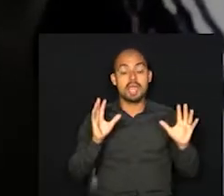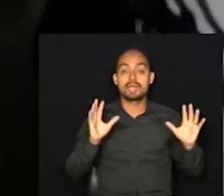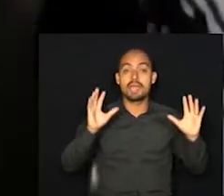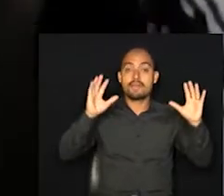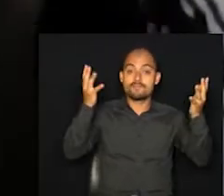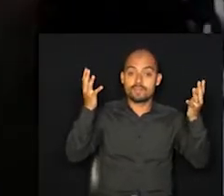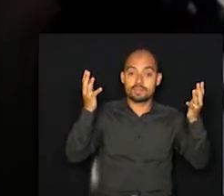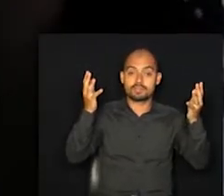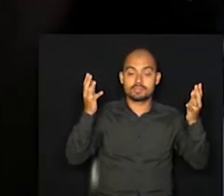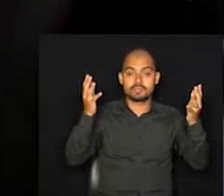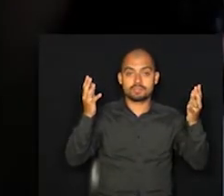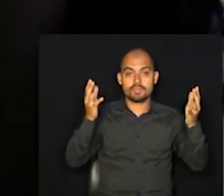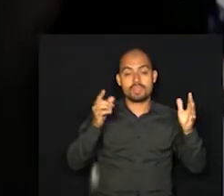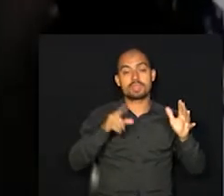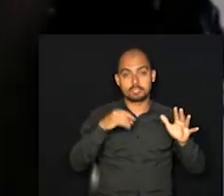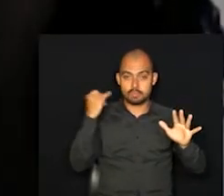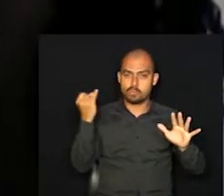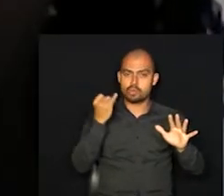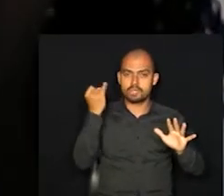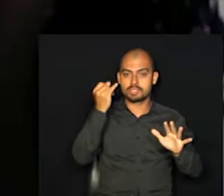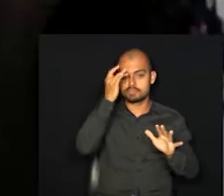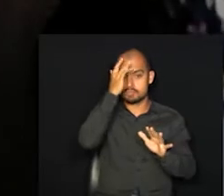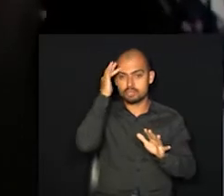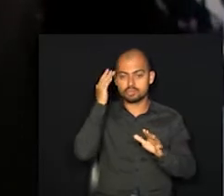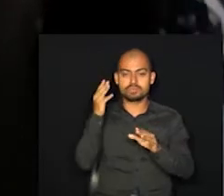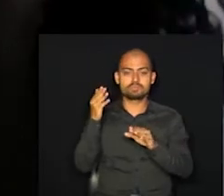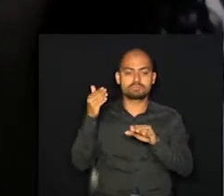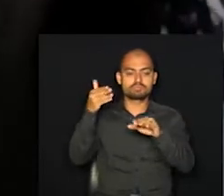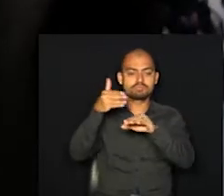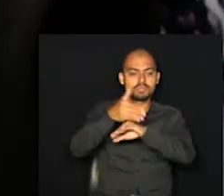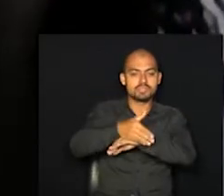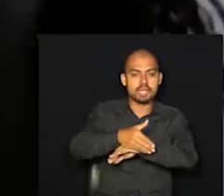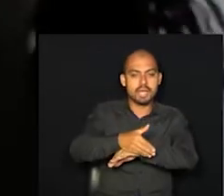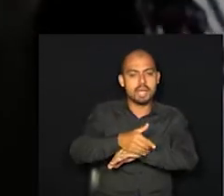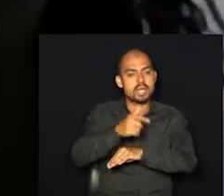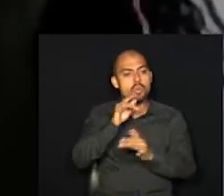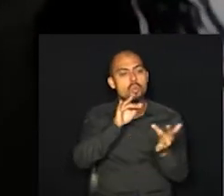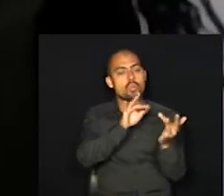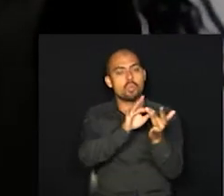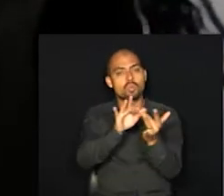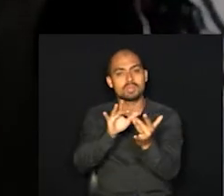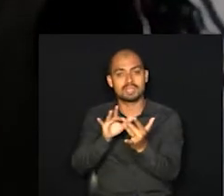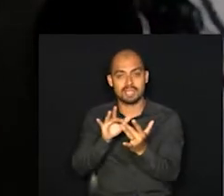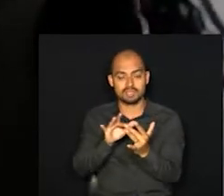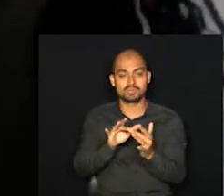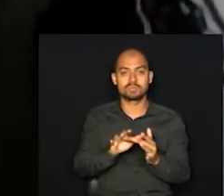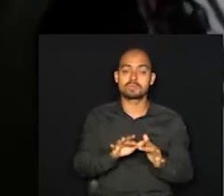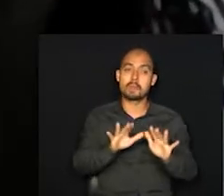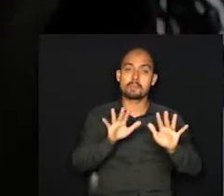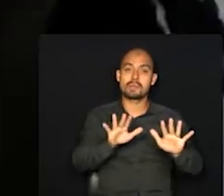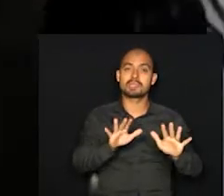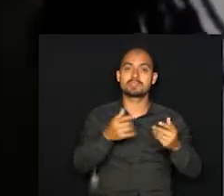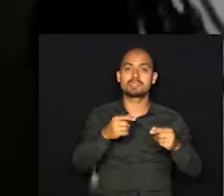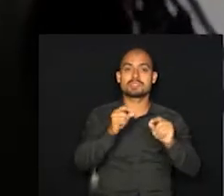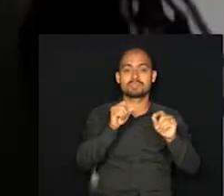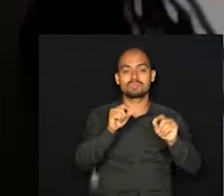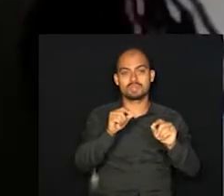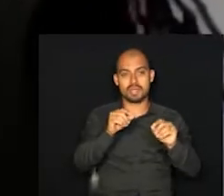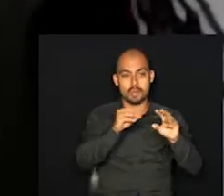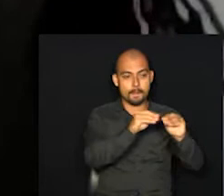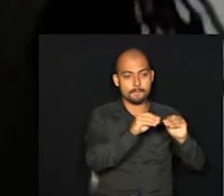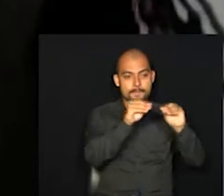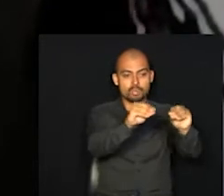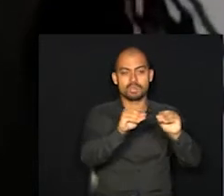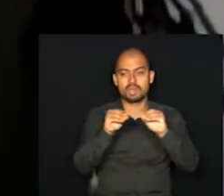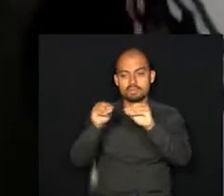são muito importantes para a pessoa ir lá e ter esse contato. Só que eles tinham que ser mais itinerantes. Eu continuo